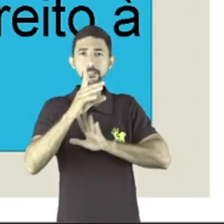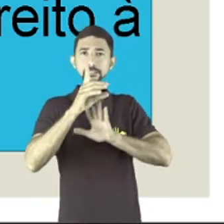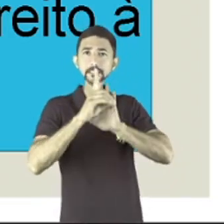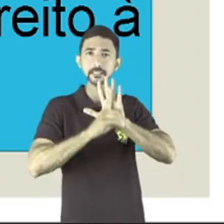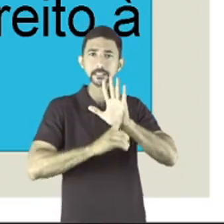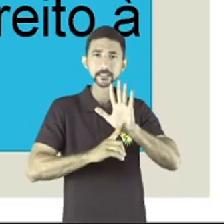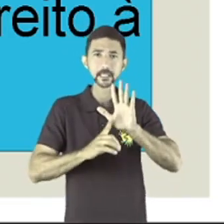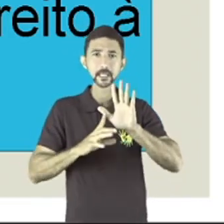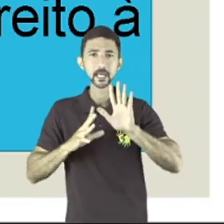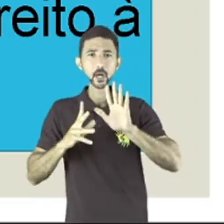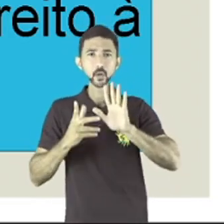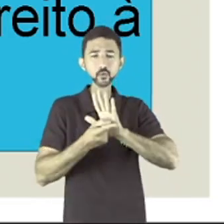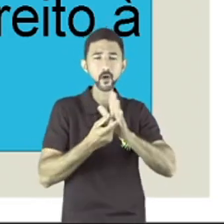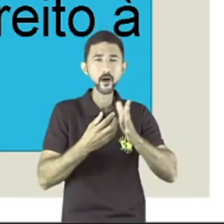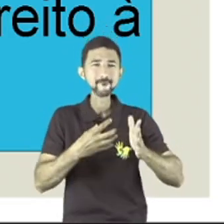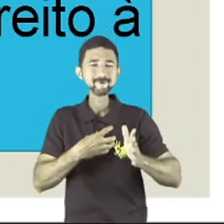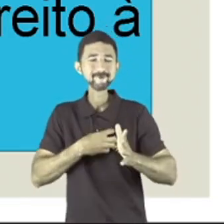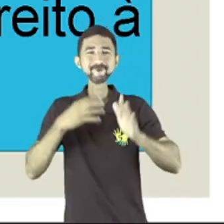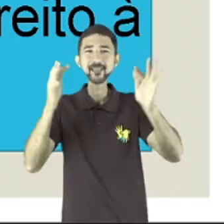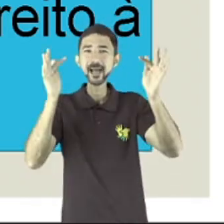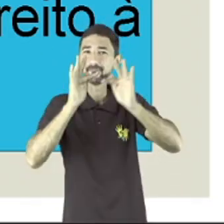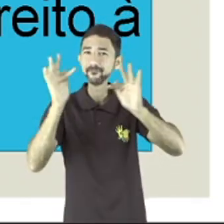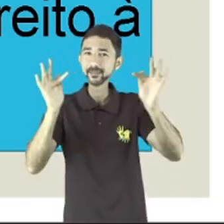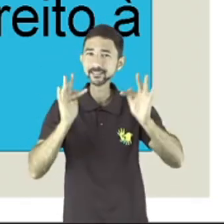direito à